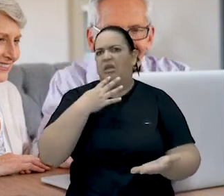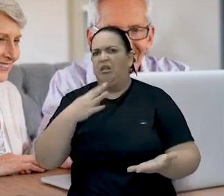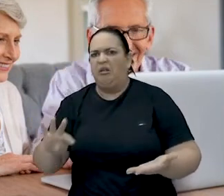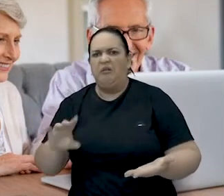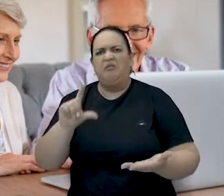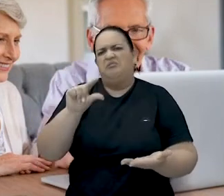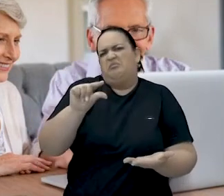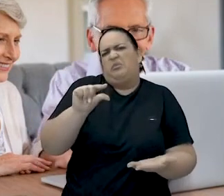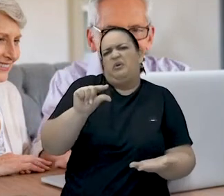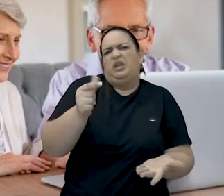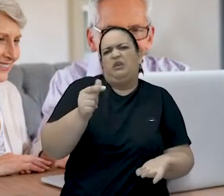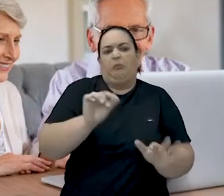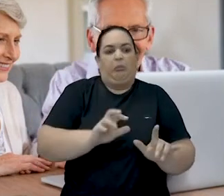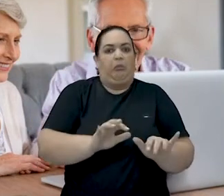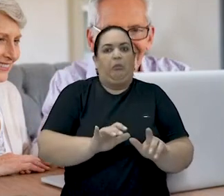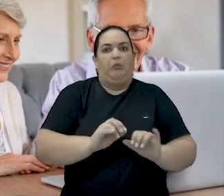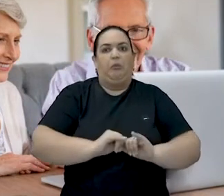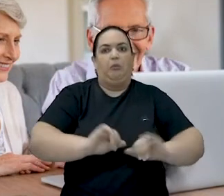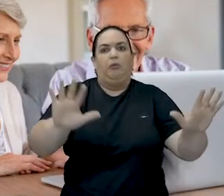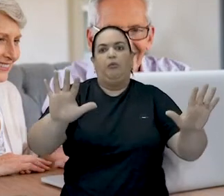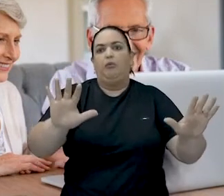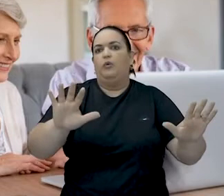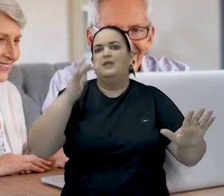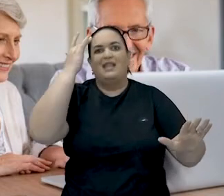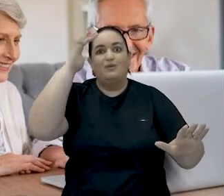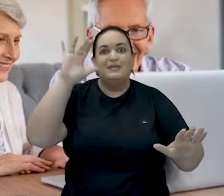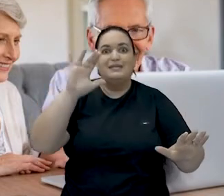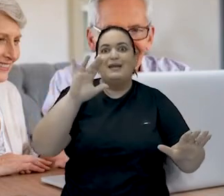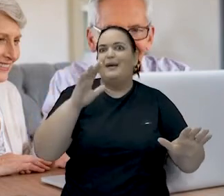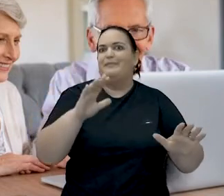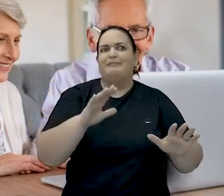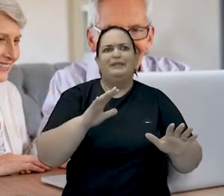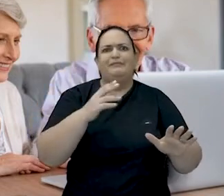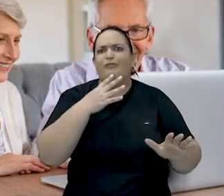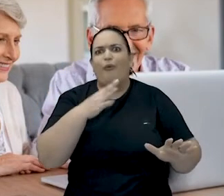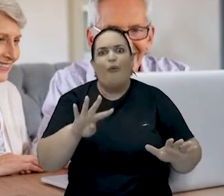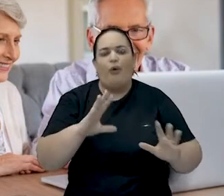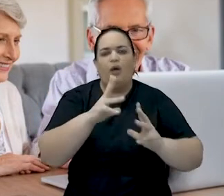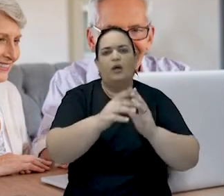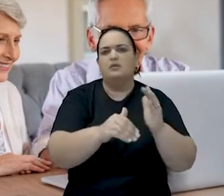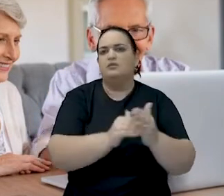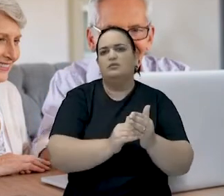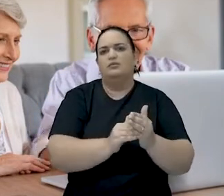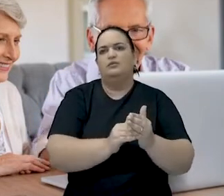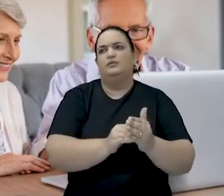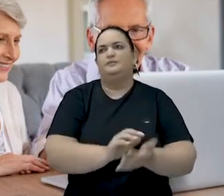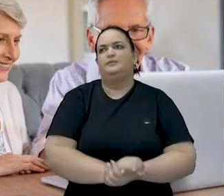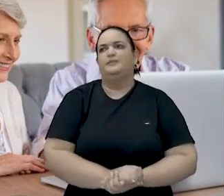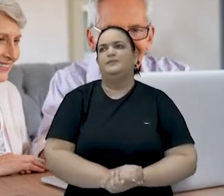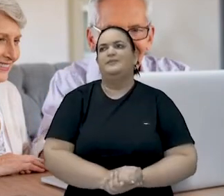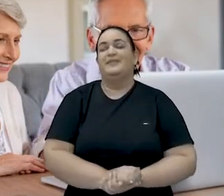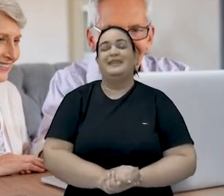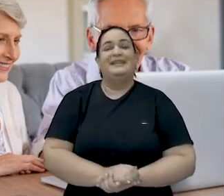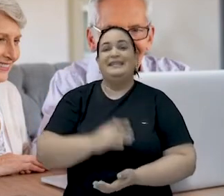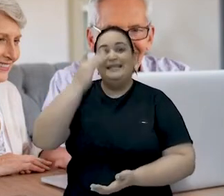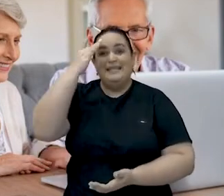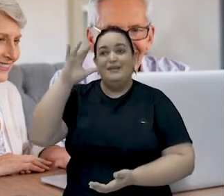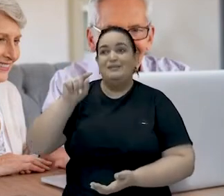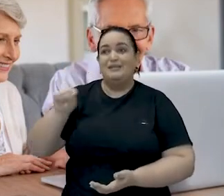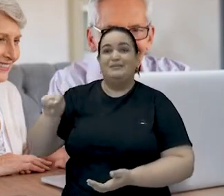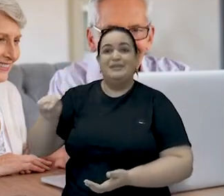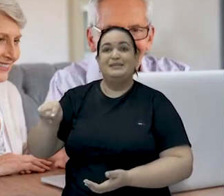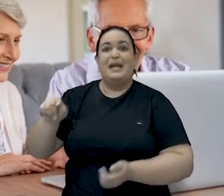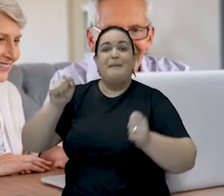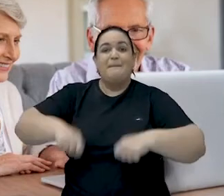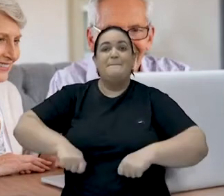a gente falar de propagação de informações e o quão isso pode afetar a vida